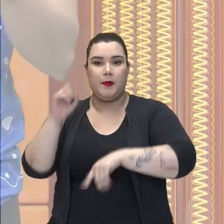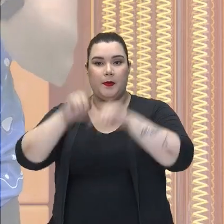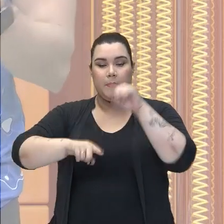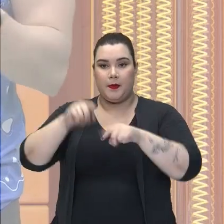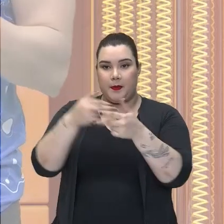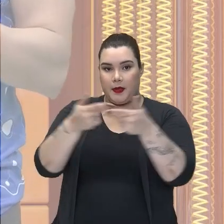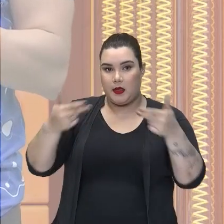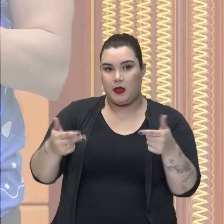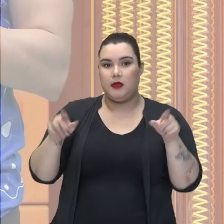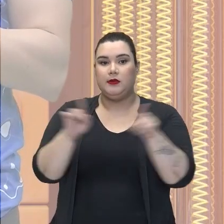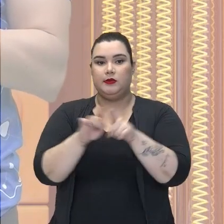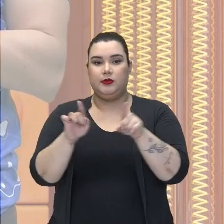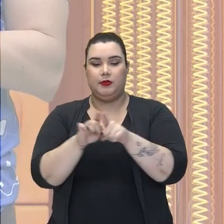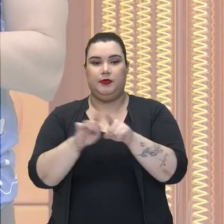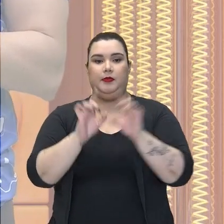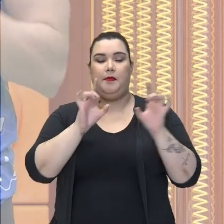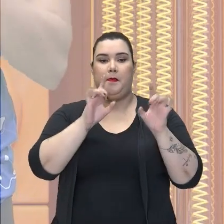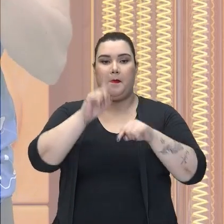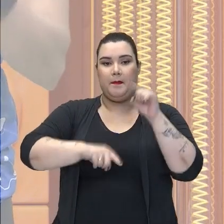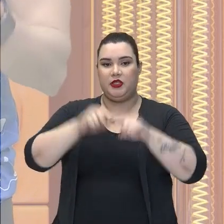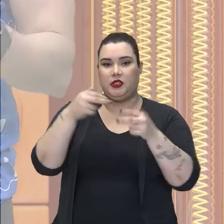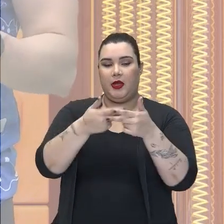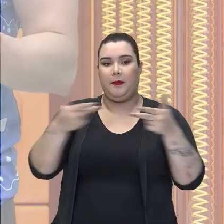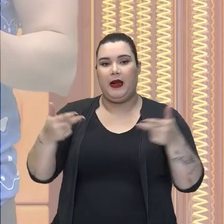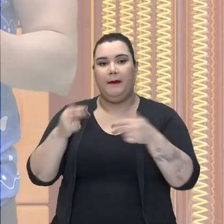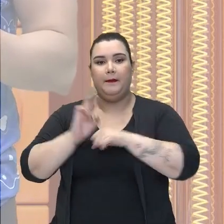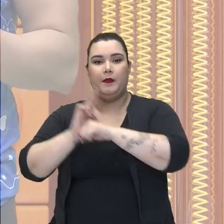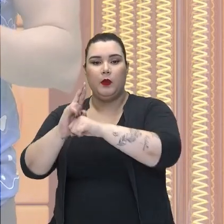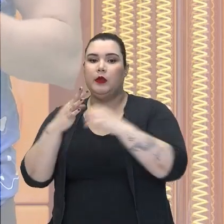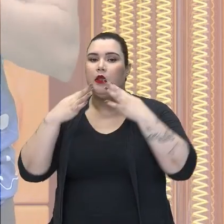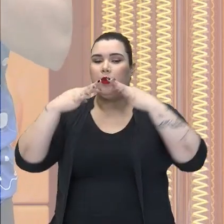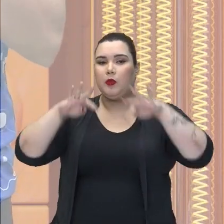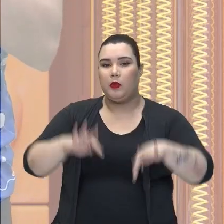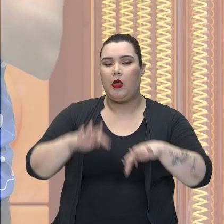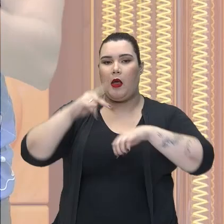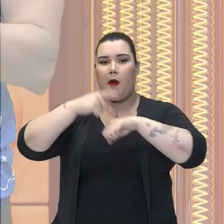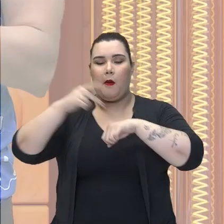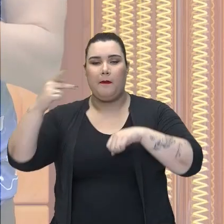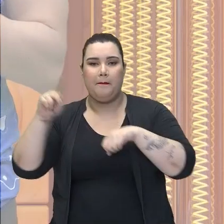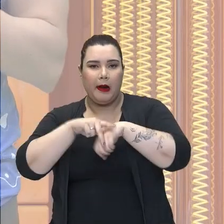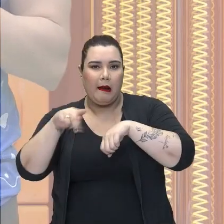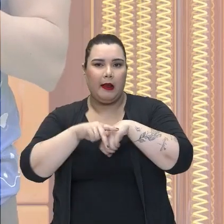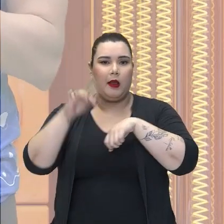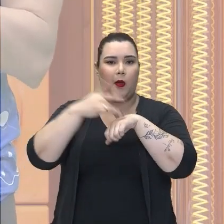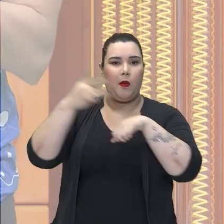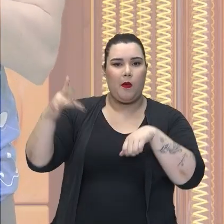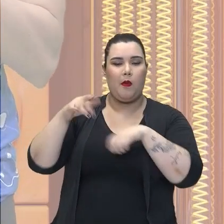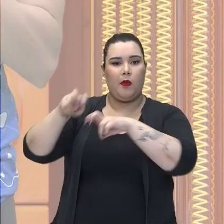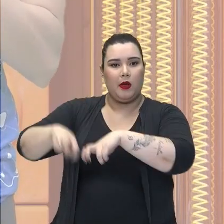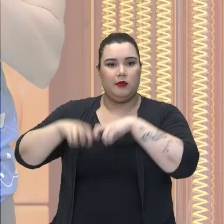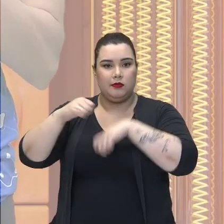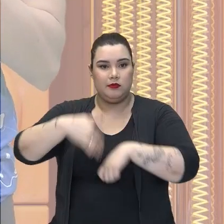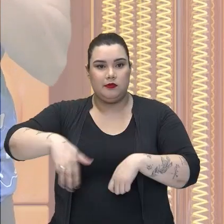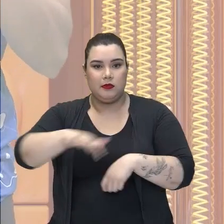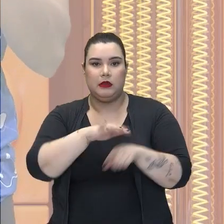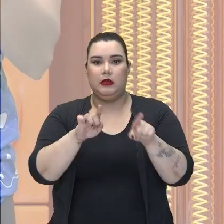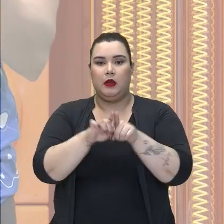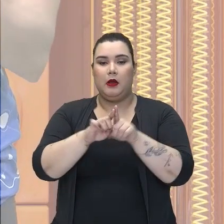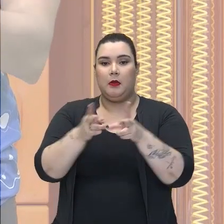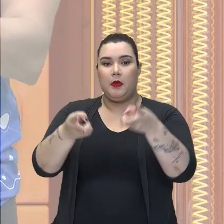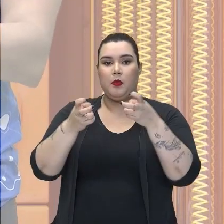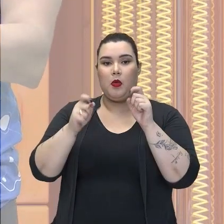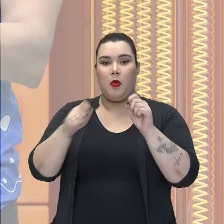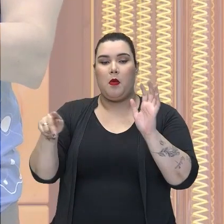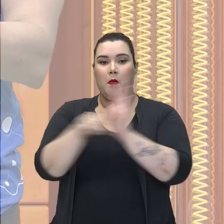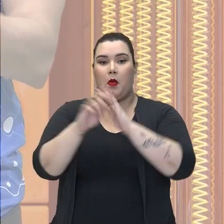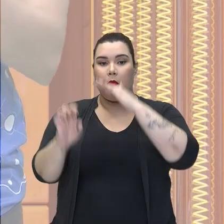O acesso à matéria-prima também, a minerais, produtos agrícolas, pecuaristas, tá? E a gente tem o início da